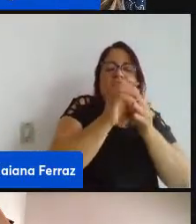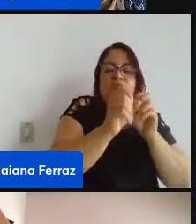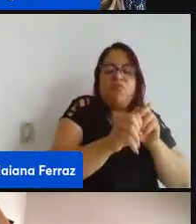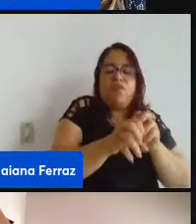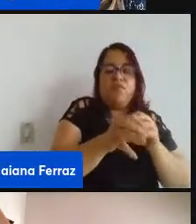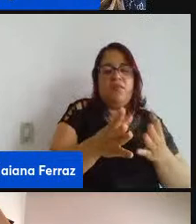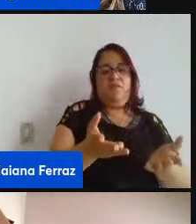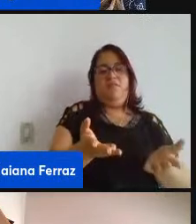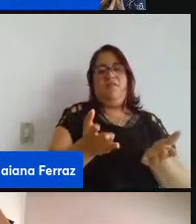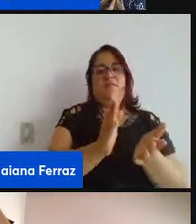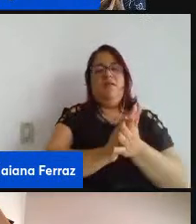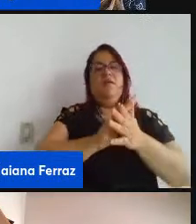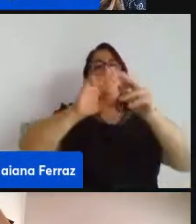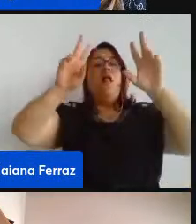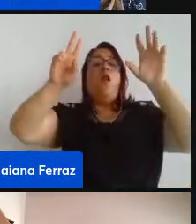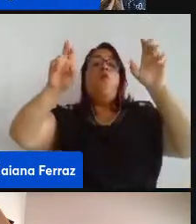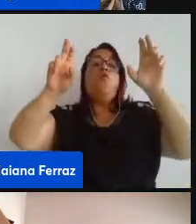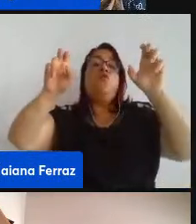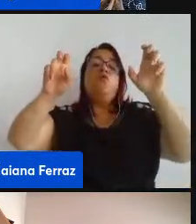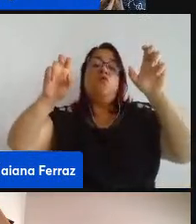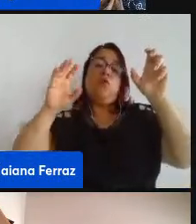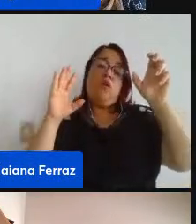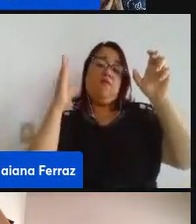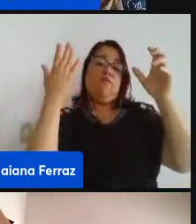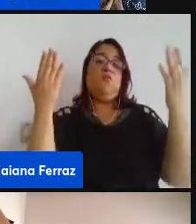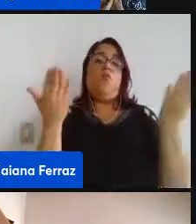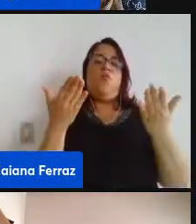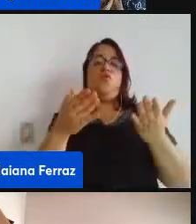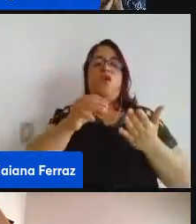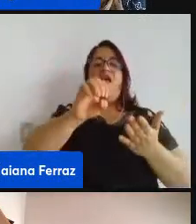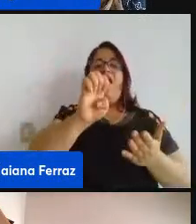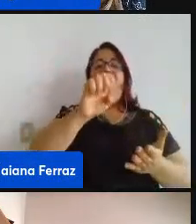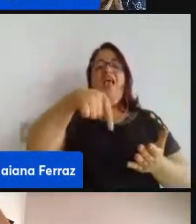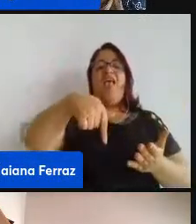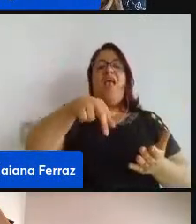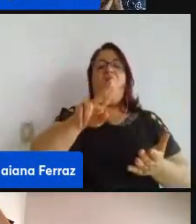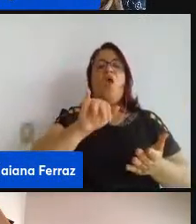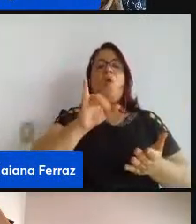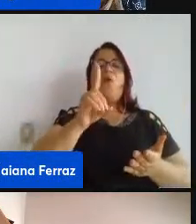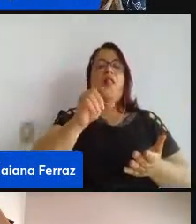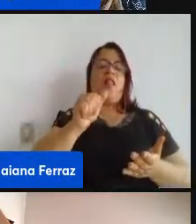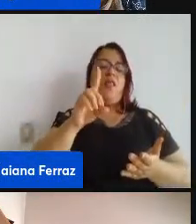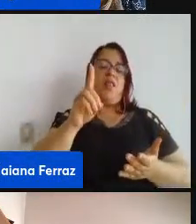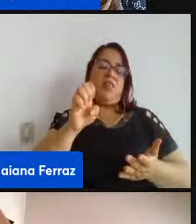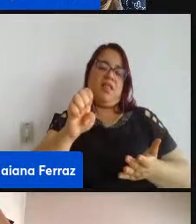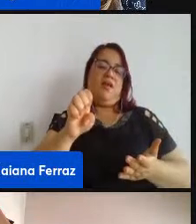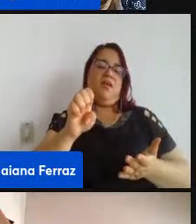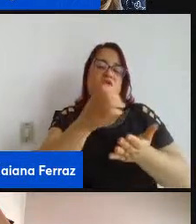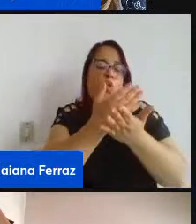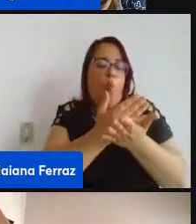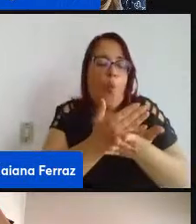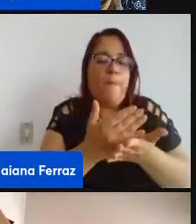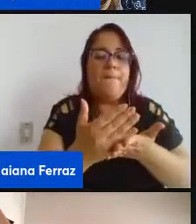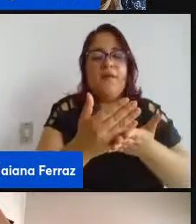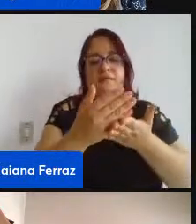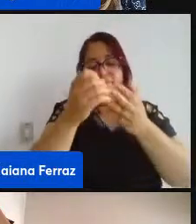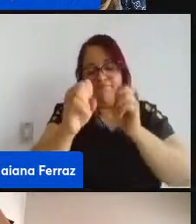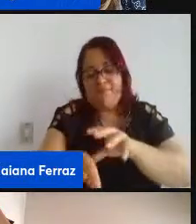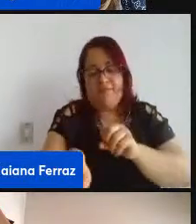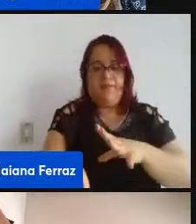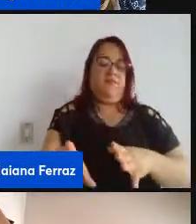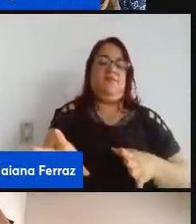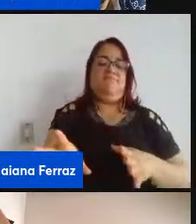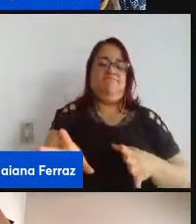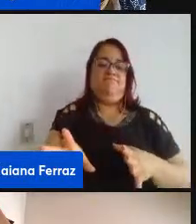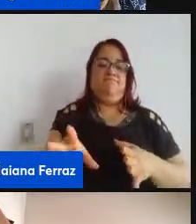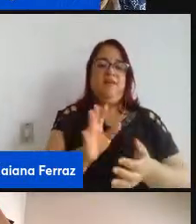título desta jornada, né? Equidade na formação inicial, no começo. Quanto